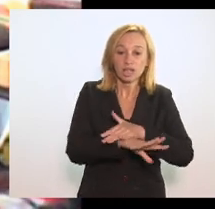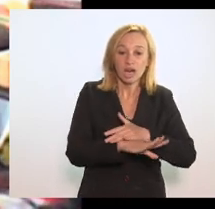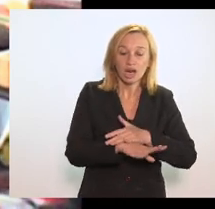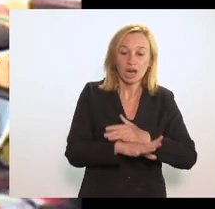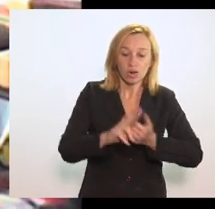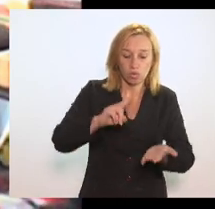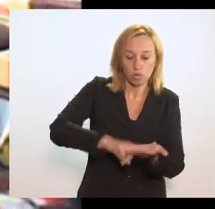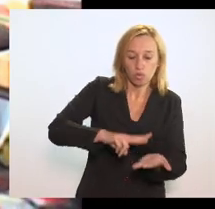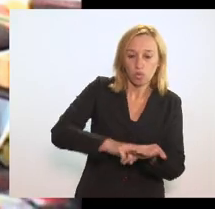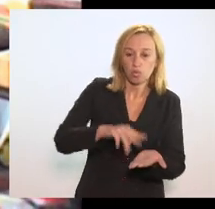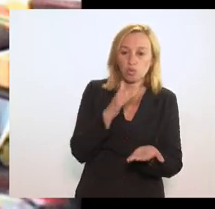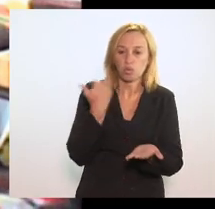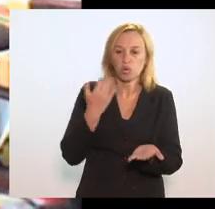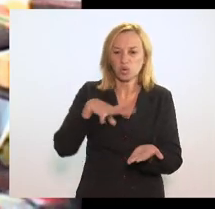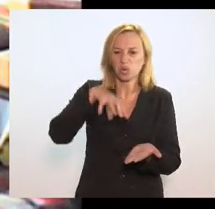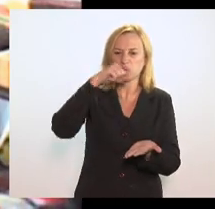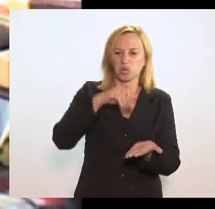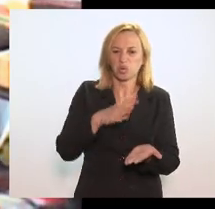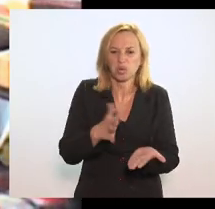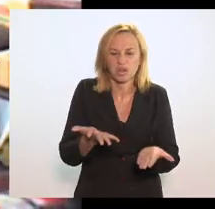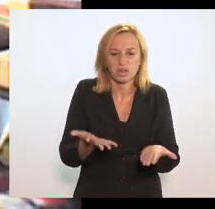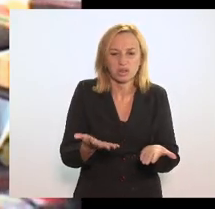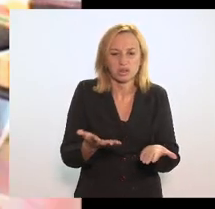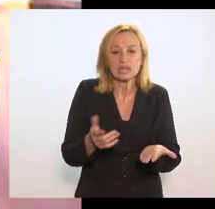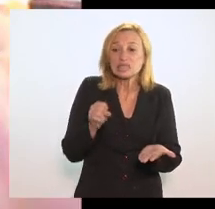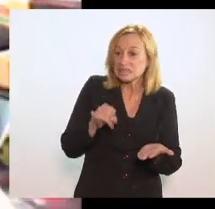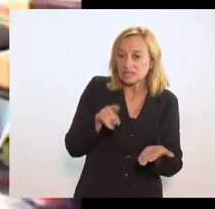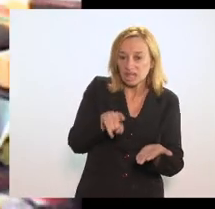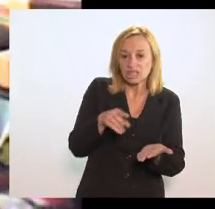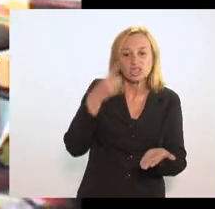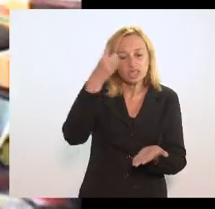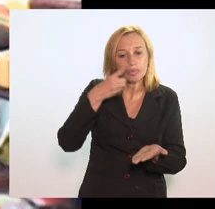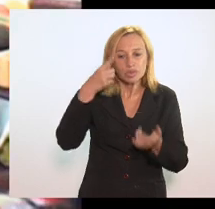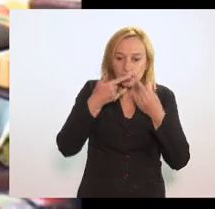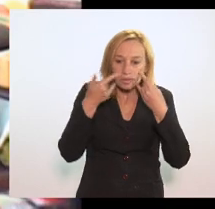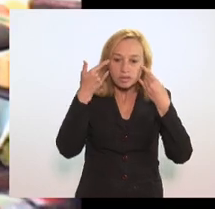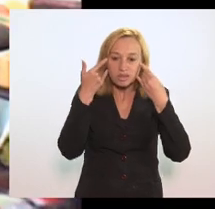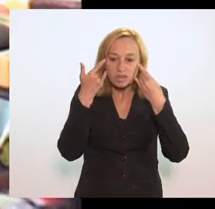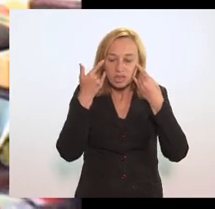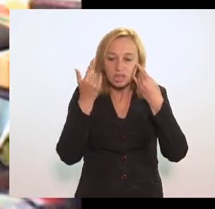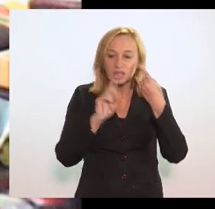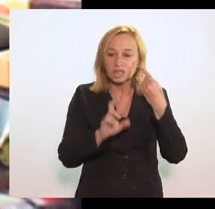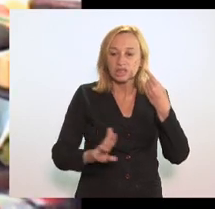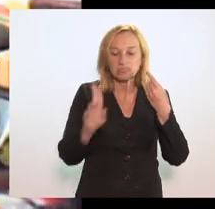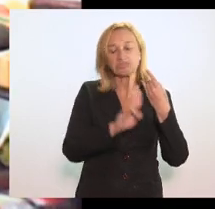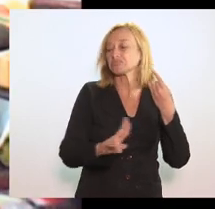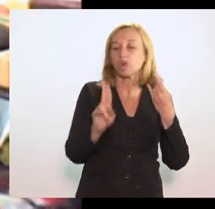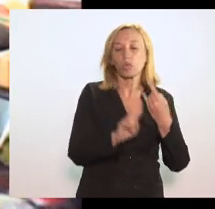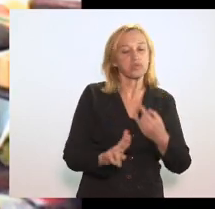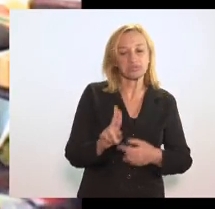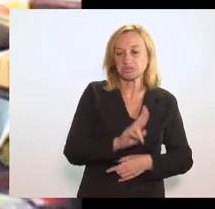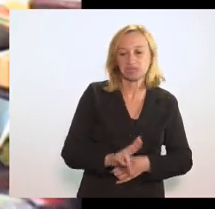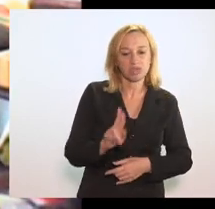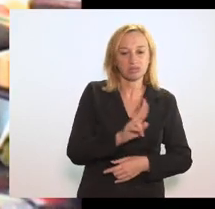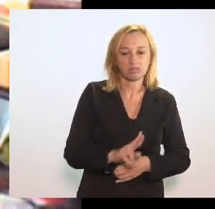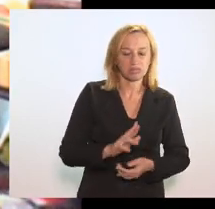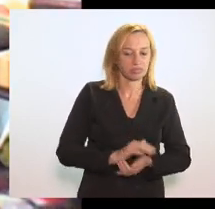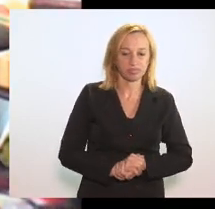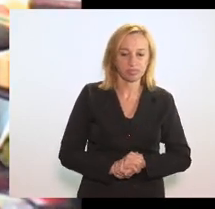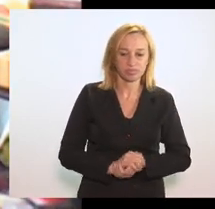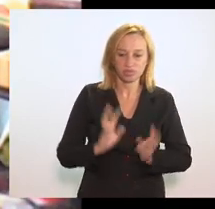ele vai fazer o quê? Se esses deputados que andam sem máscara, que causam aglomeração, que